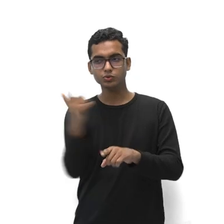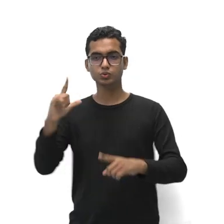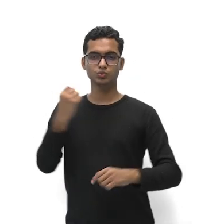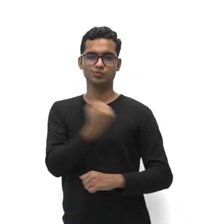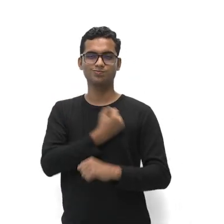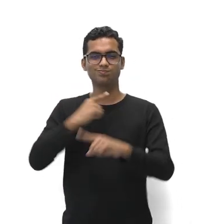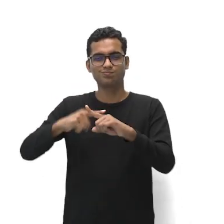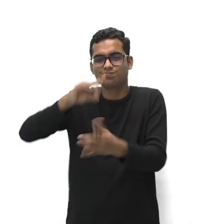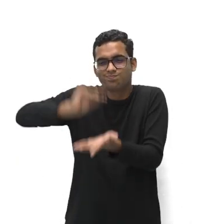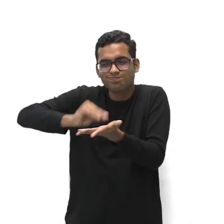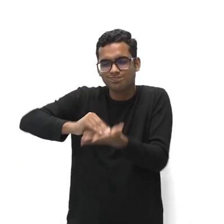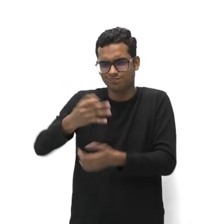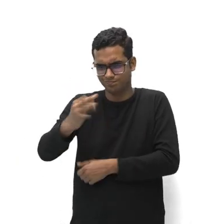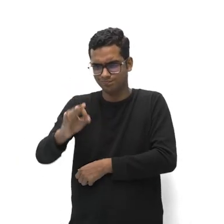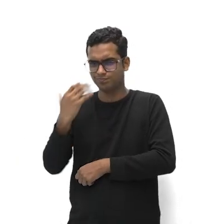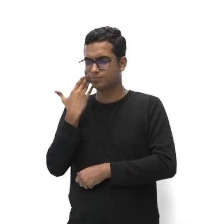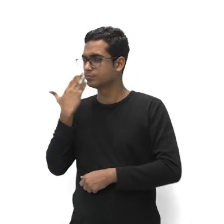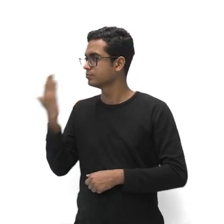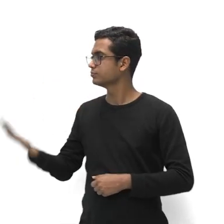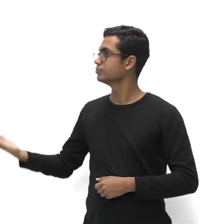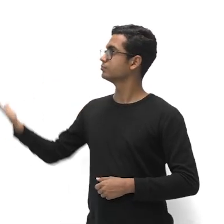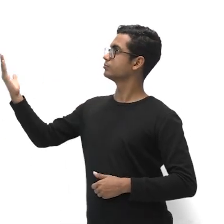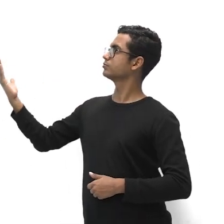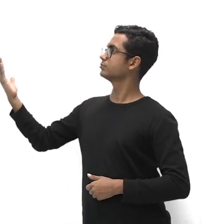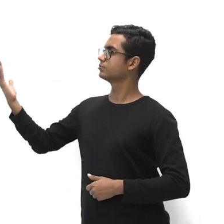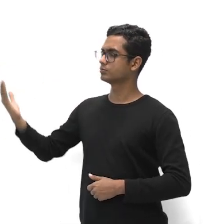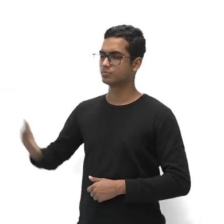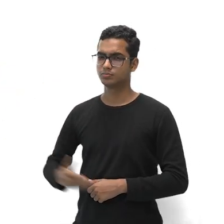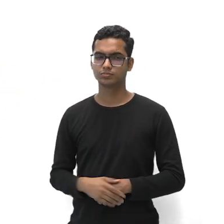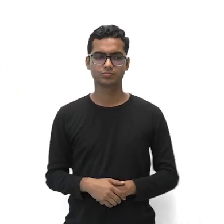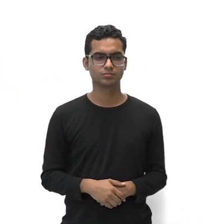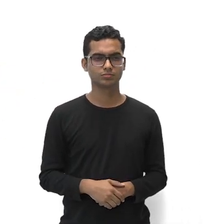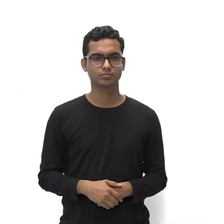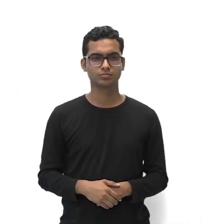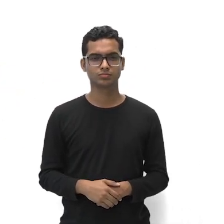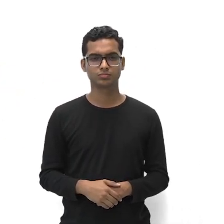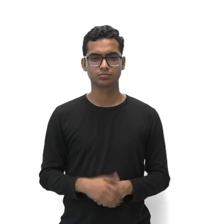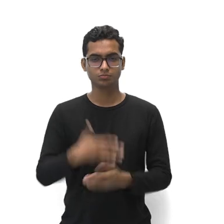Correto? Então, vamos lá. Vou multiplicar agora por